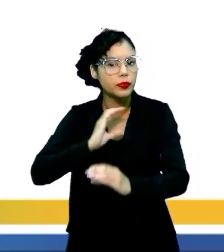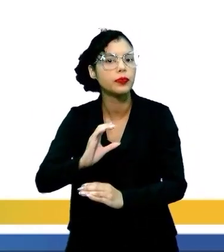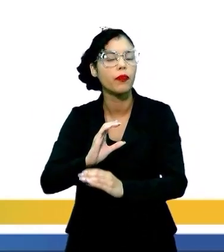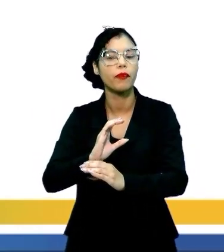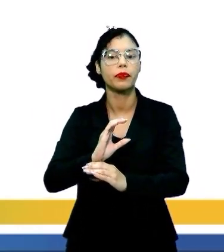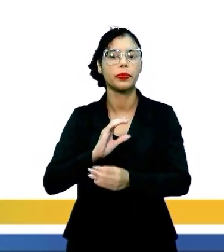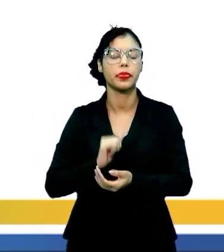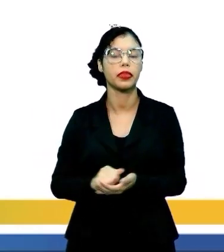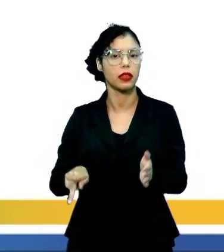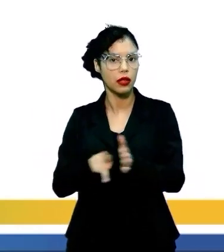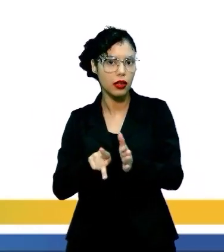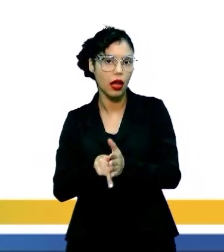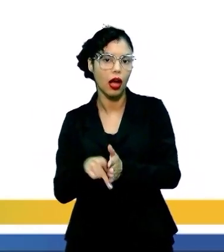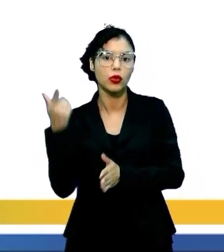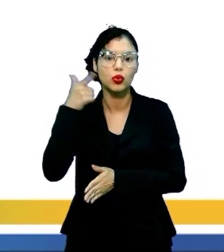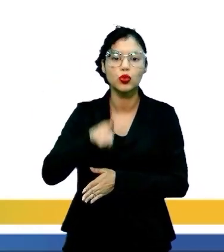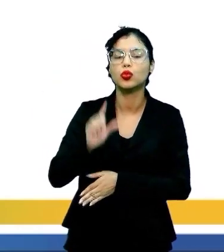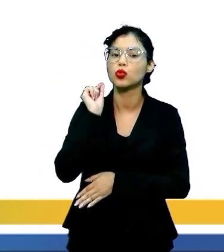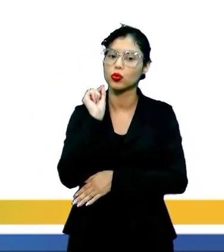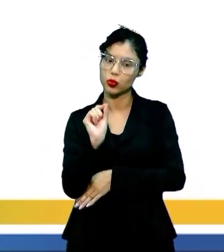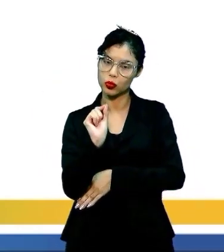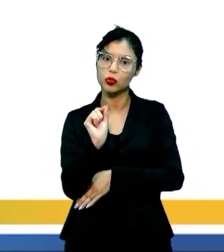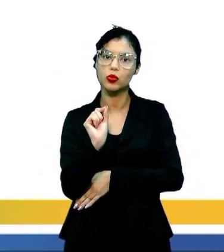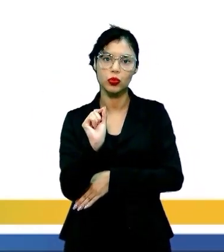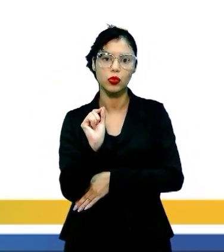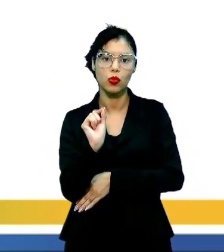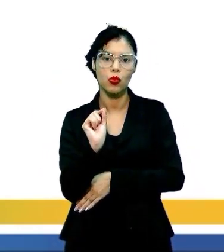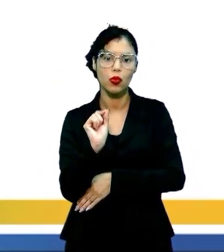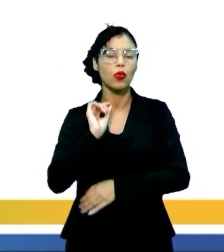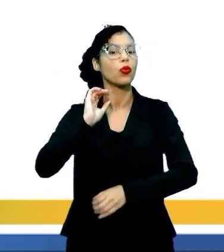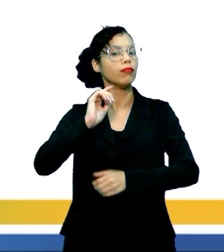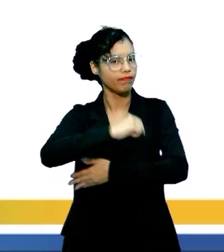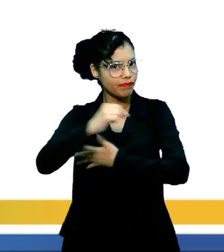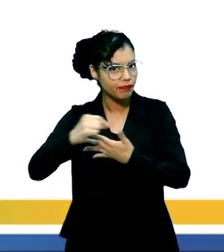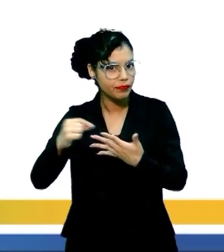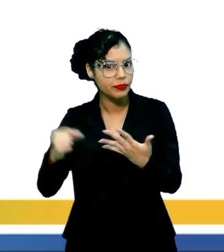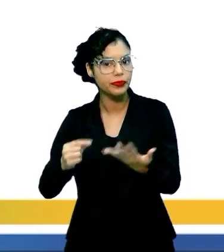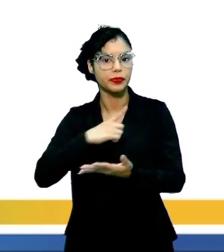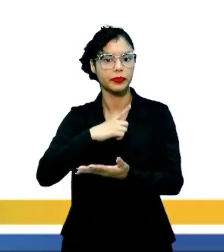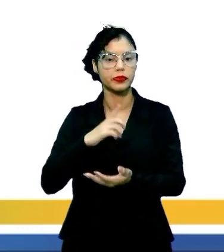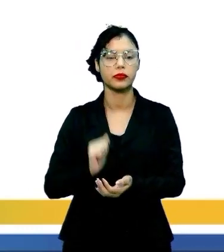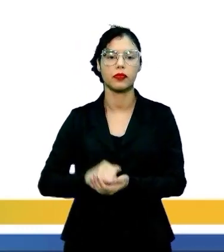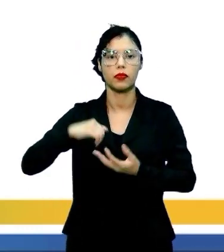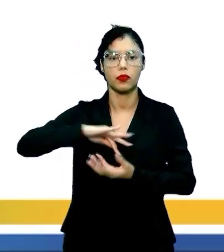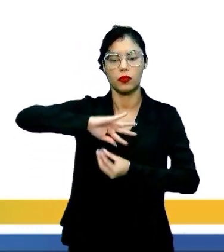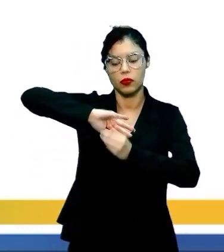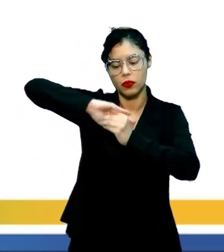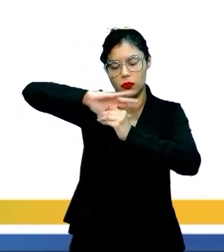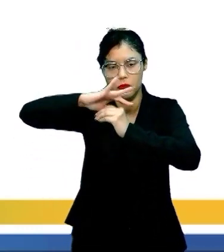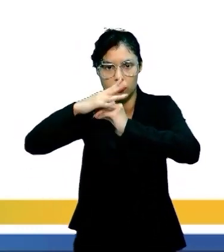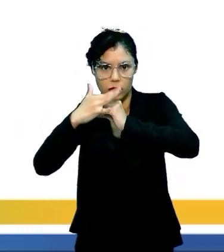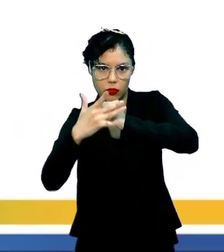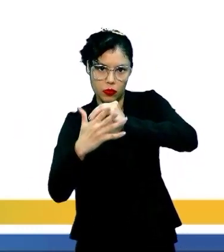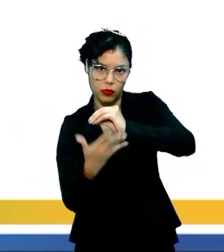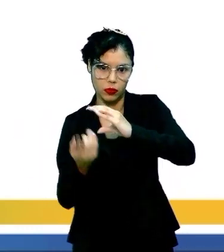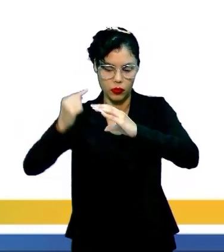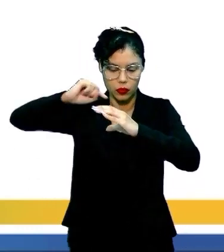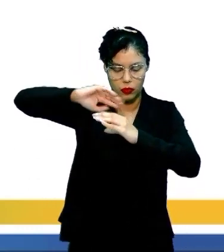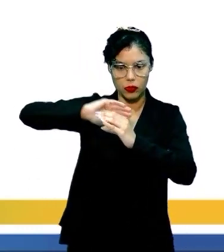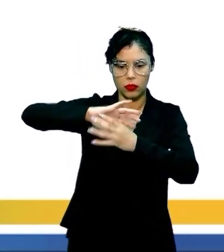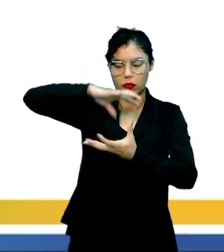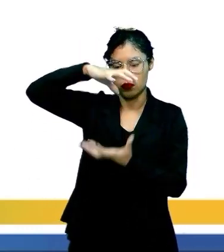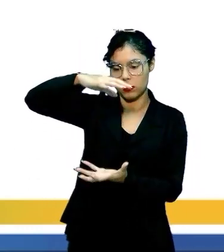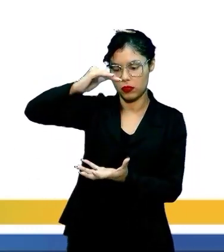biogeoquímicos, garantindo que esses elementos estejam na atmosfera, na hidrosfera, na